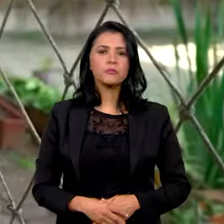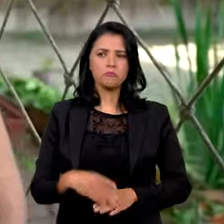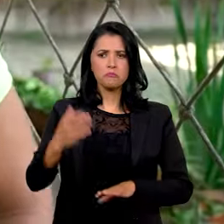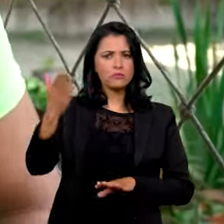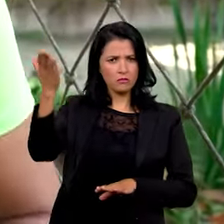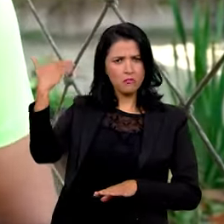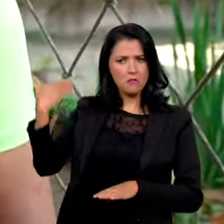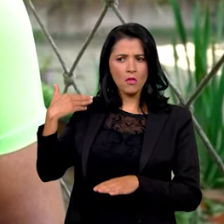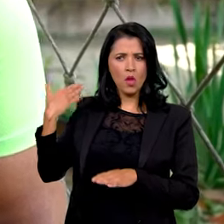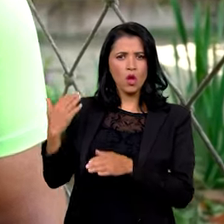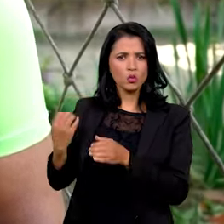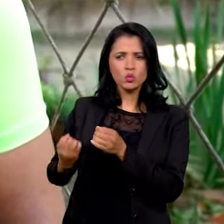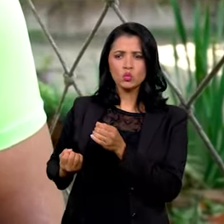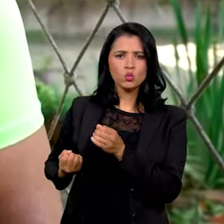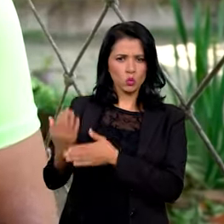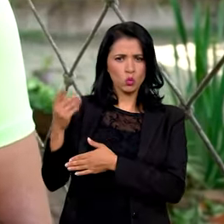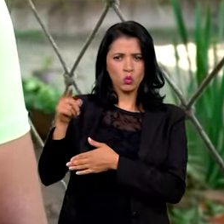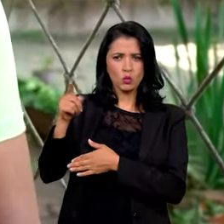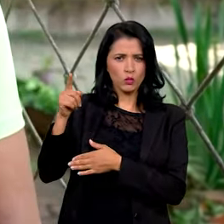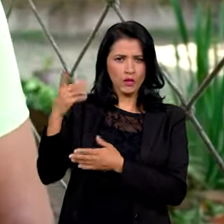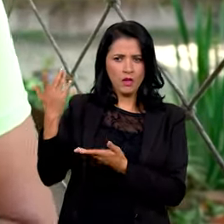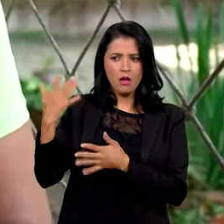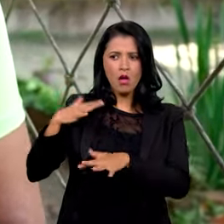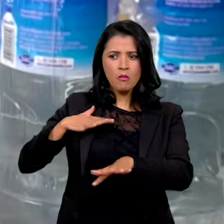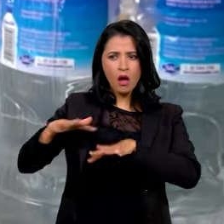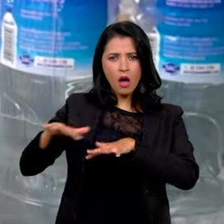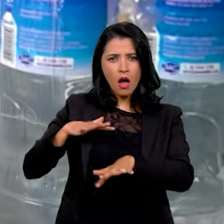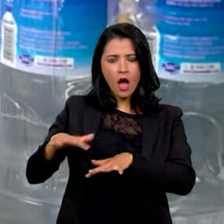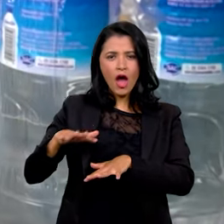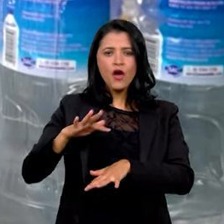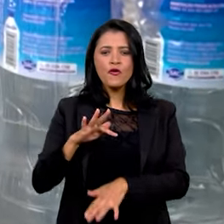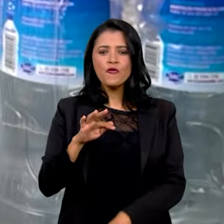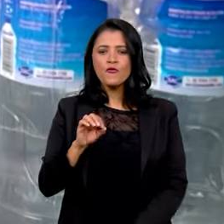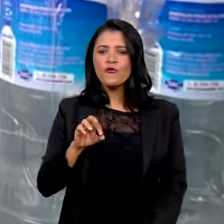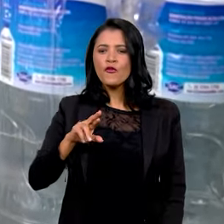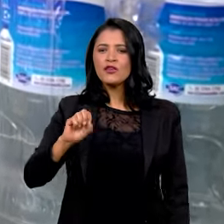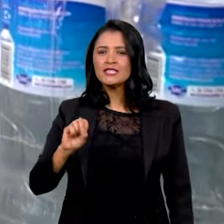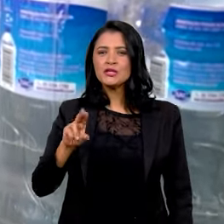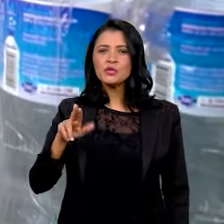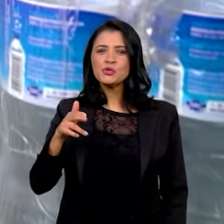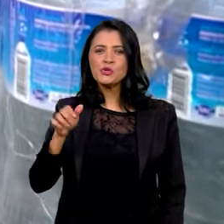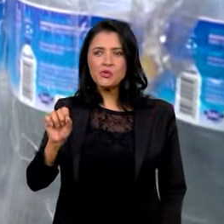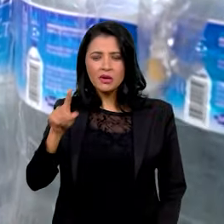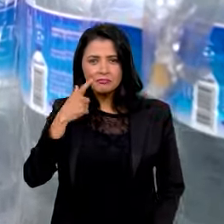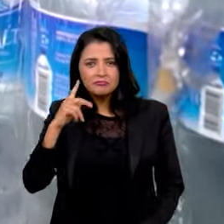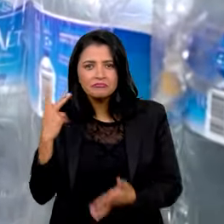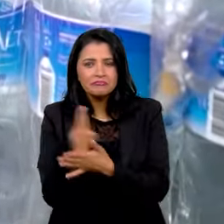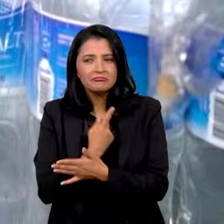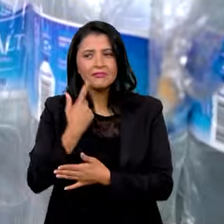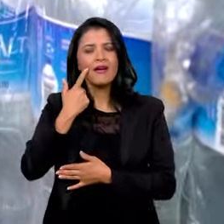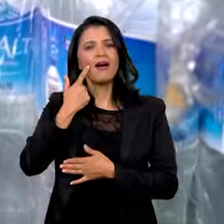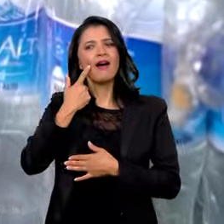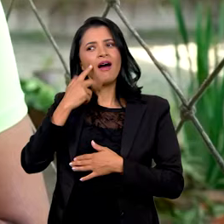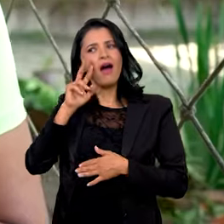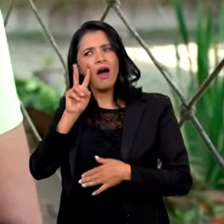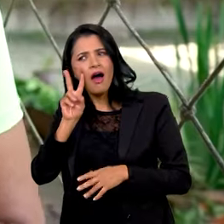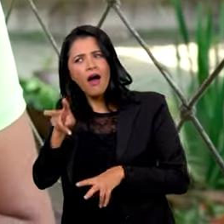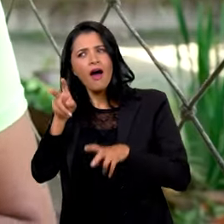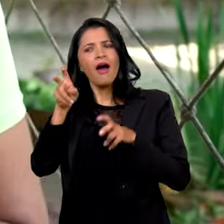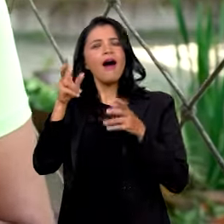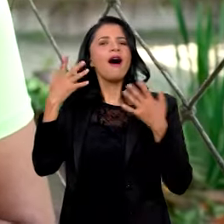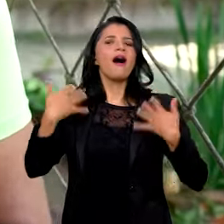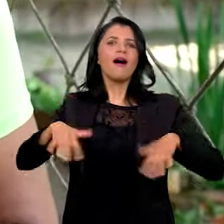quando surgiu essa esse movimento do Força suas Assim eu vi que era